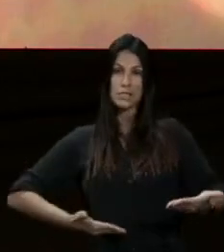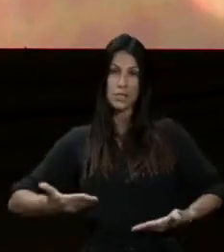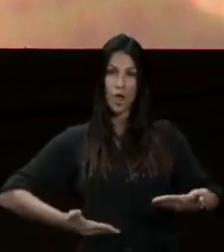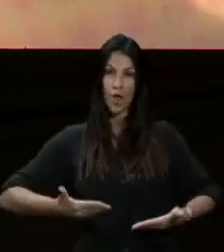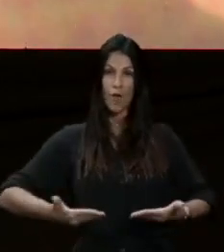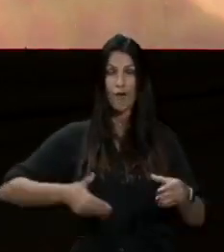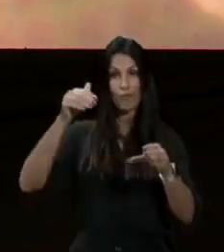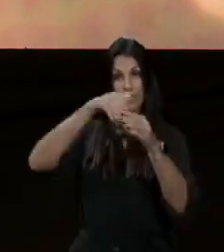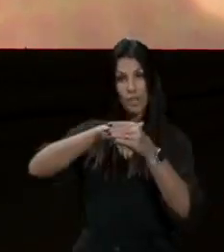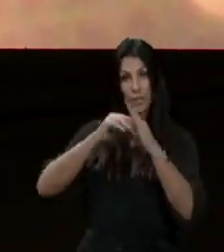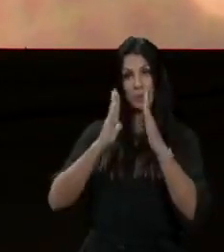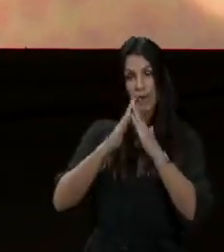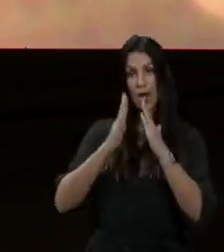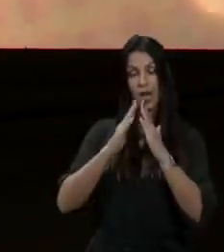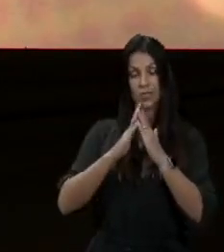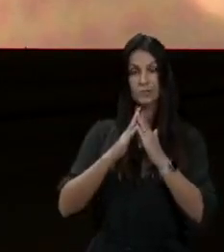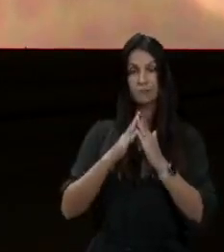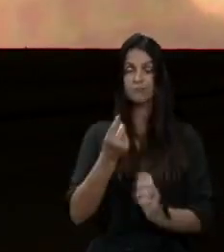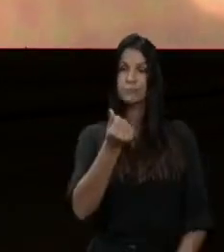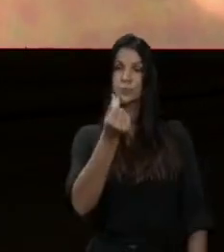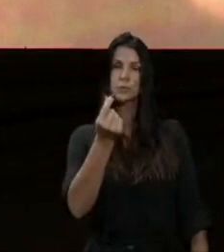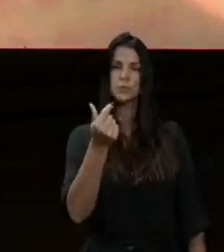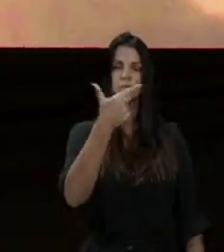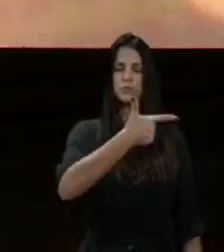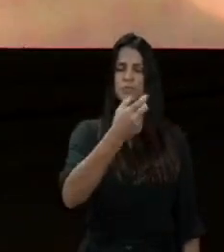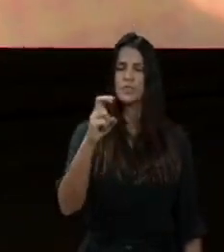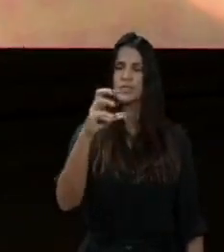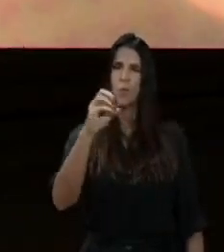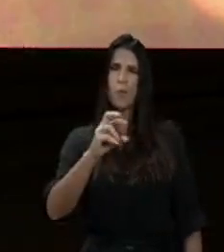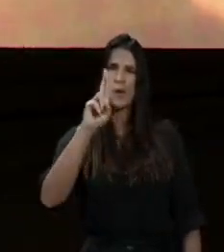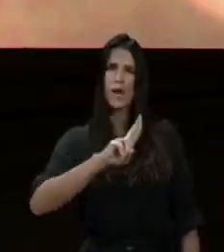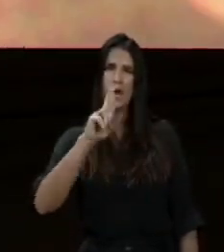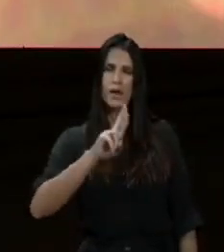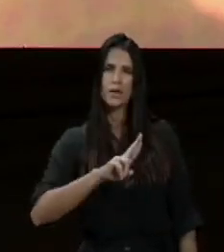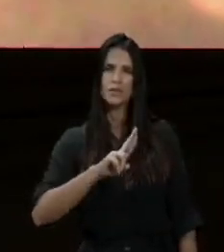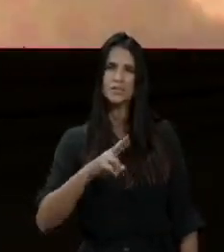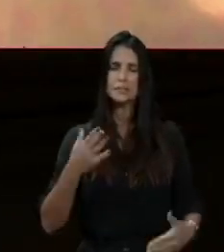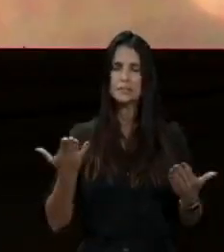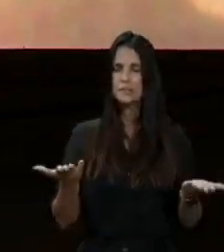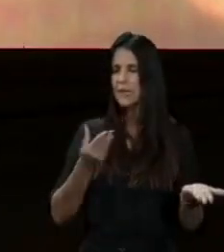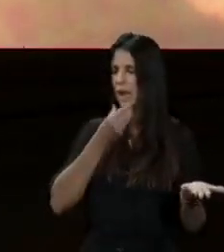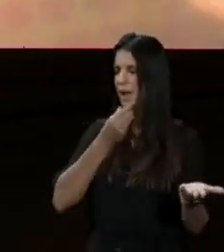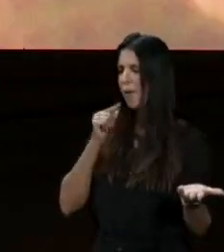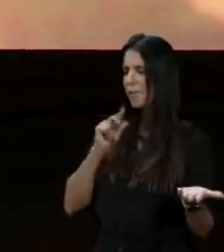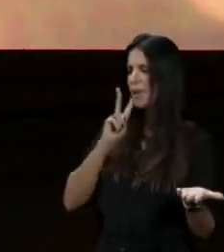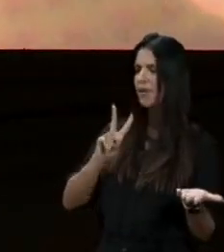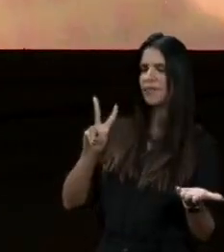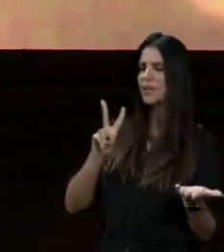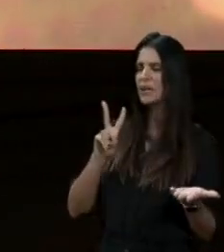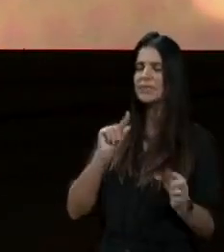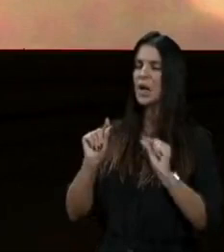250 mas empregada não tinha dinheiro e tava juntando um dinheirinho ele viu o que que é isso aí Maria não tô